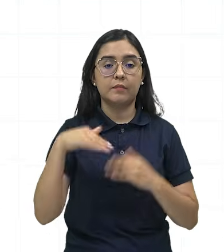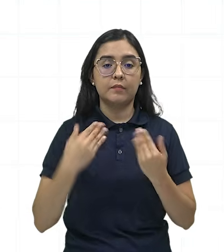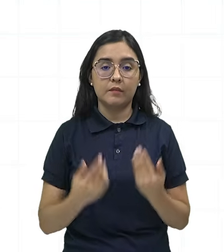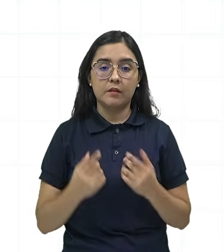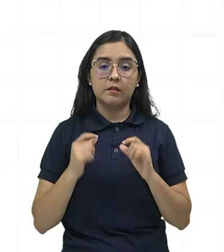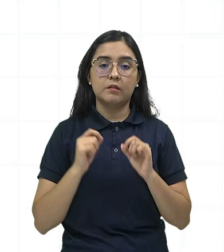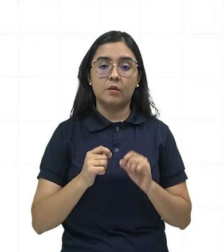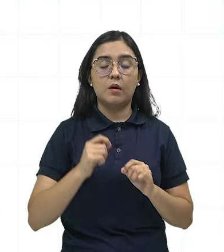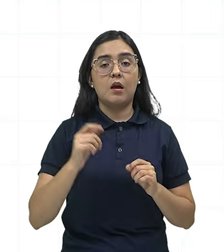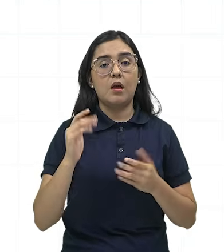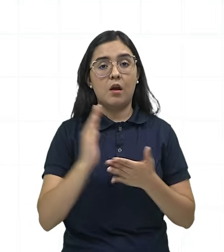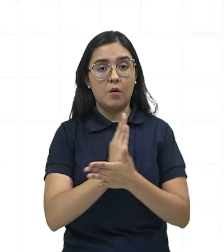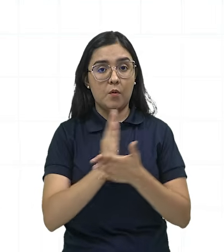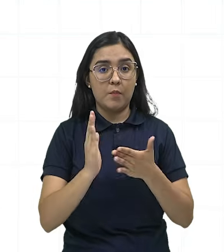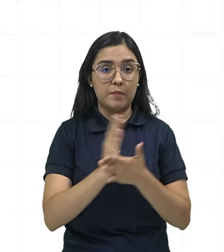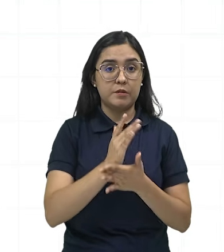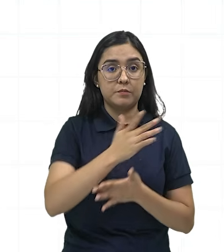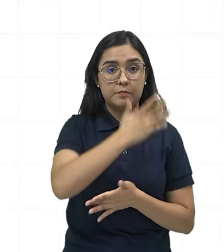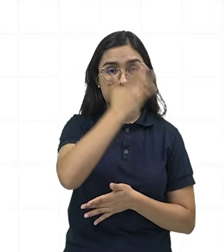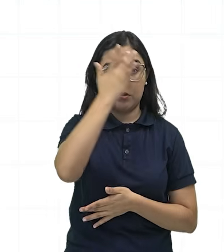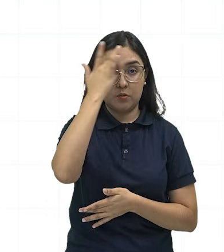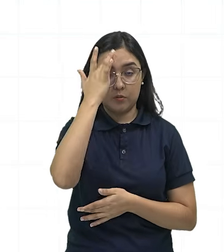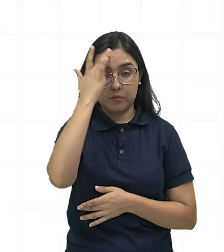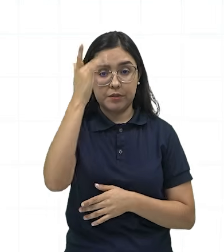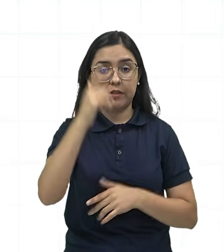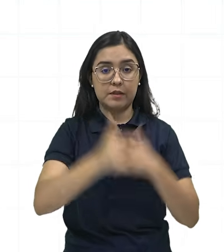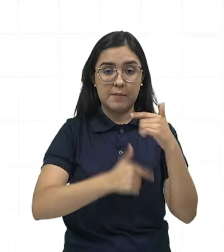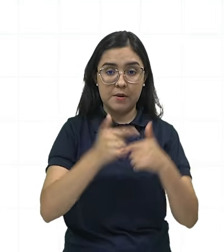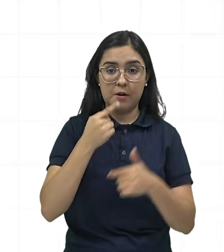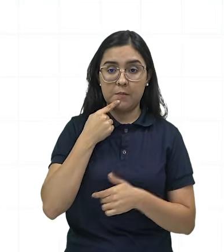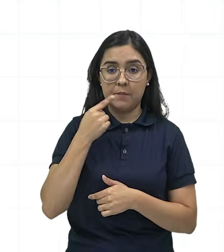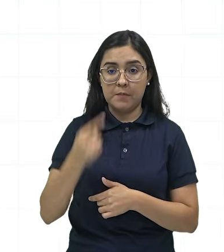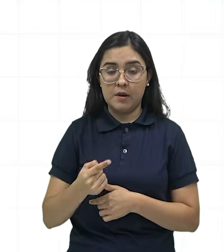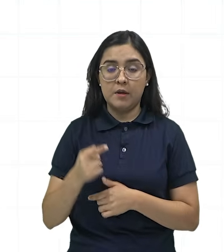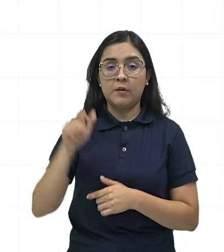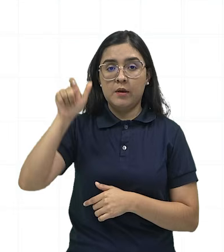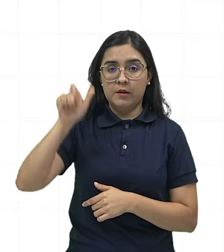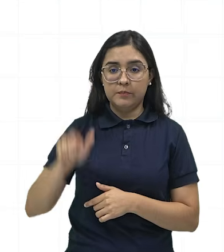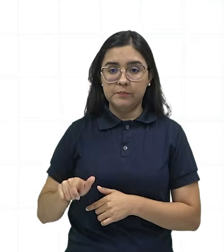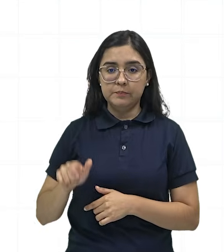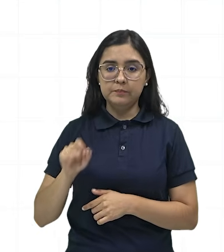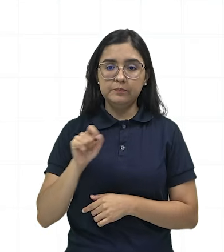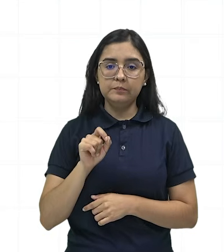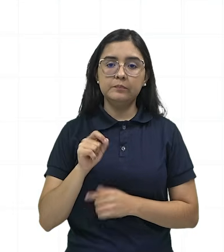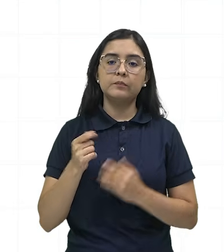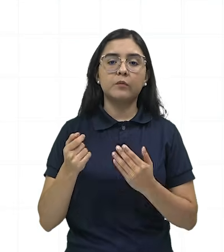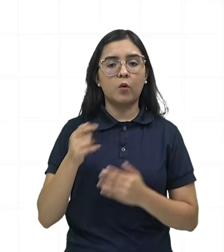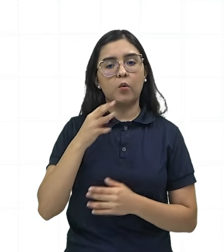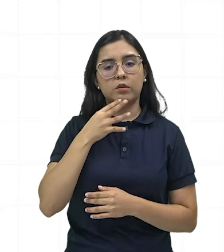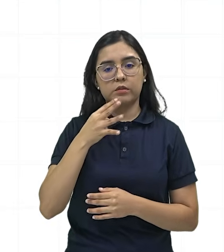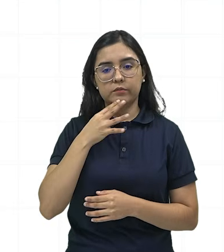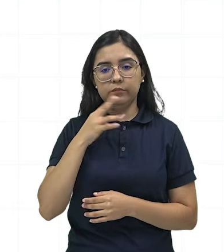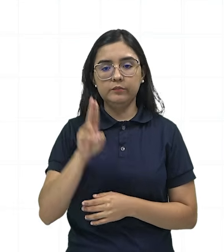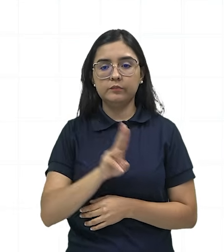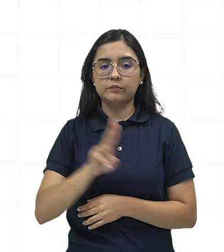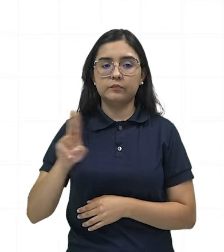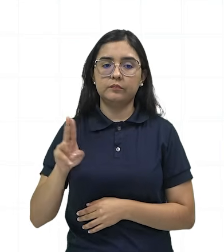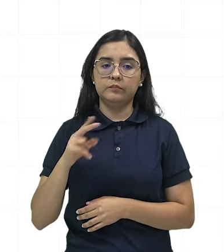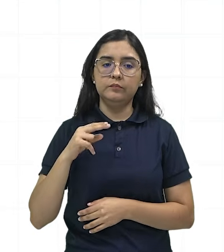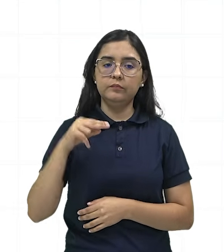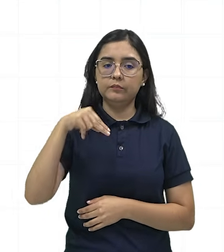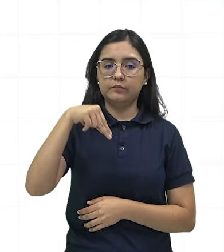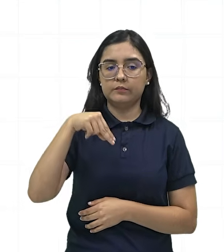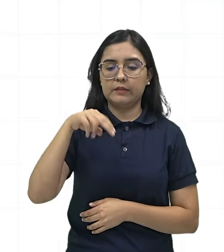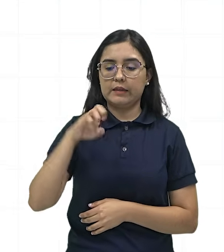de pessoas que trabalham nos bares próximos, trata-se de uma garota conhecida por Nenê. Ela foi assassinada a golpes de